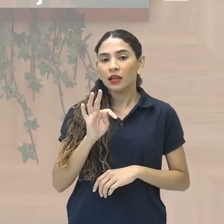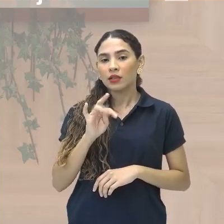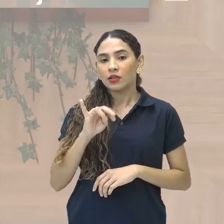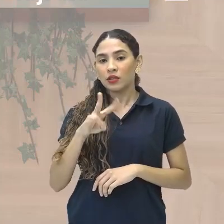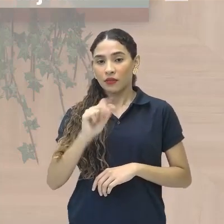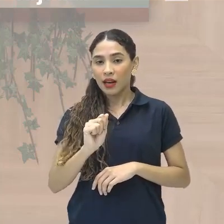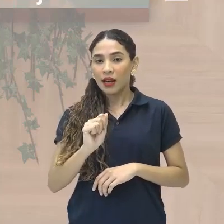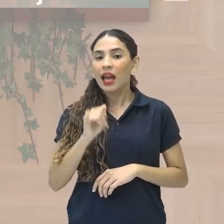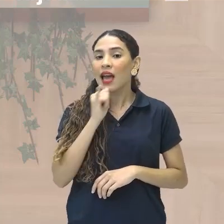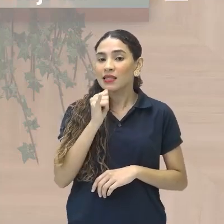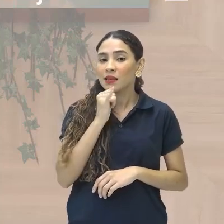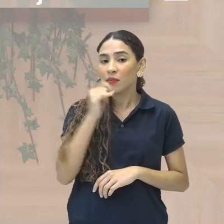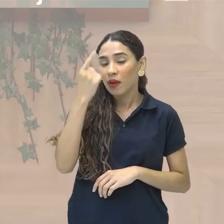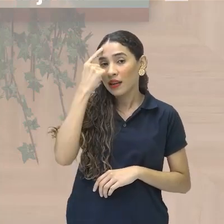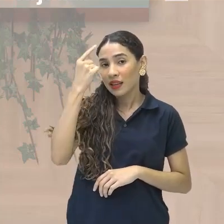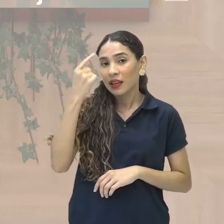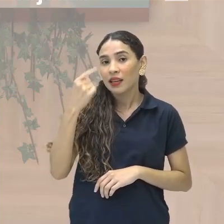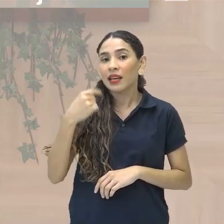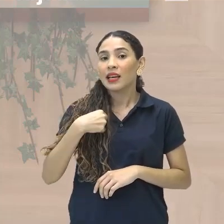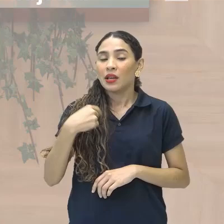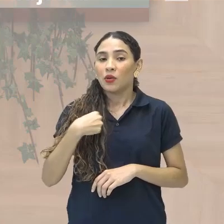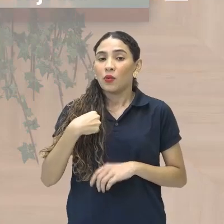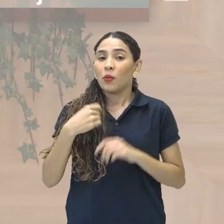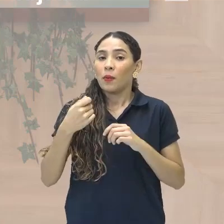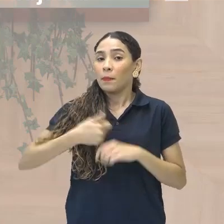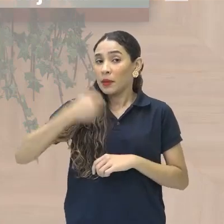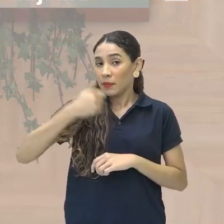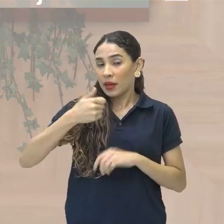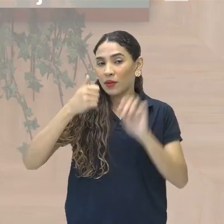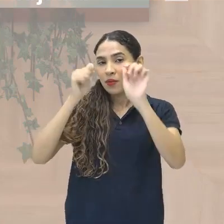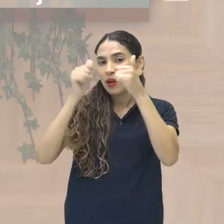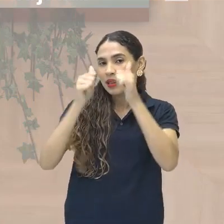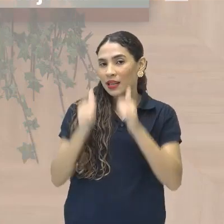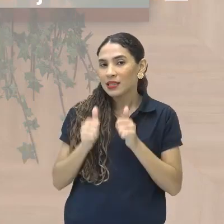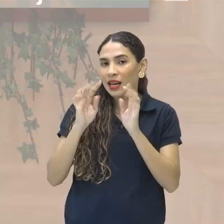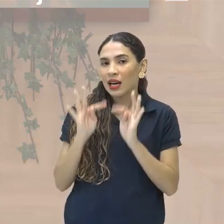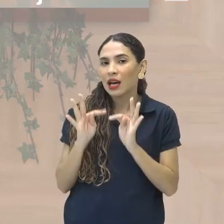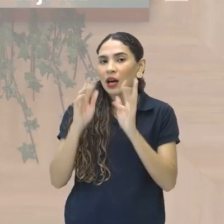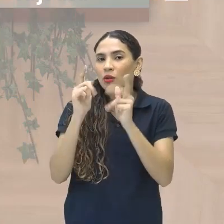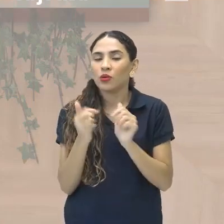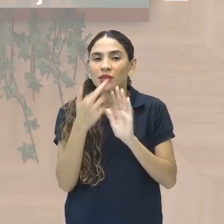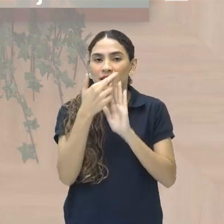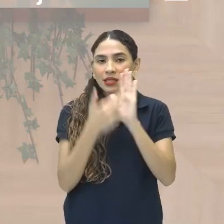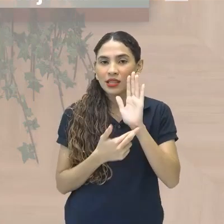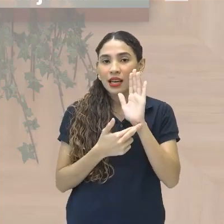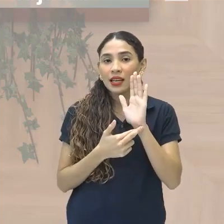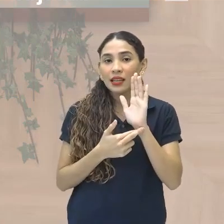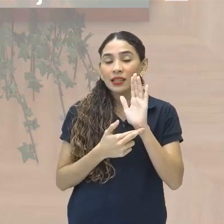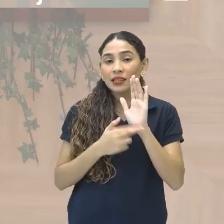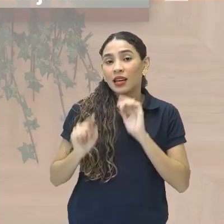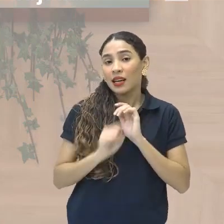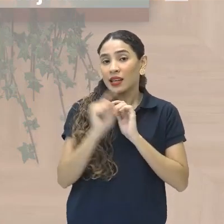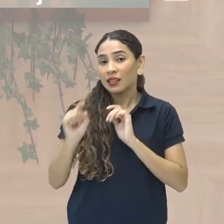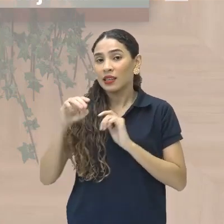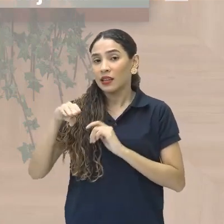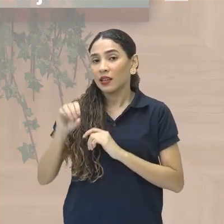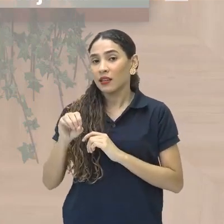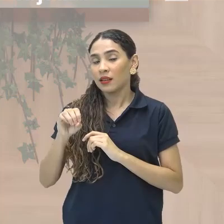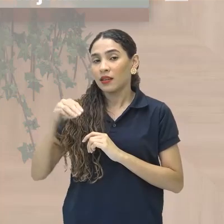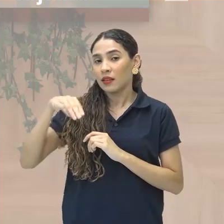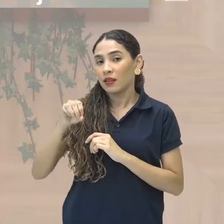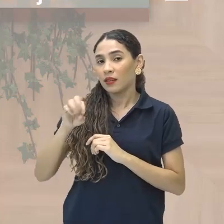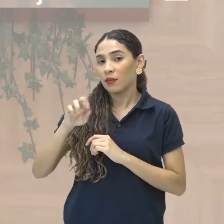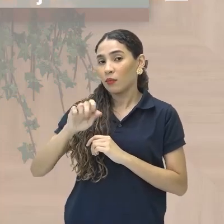tá bom? Ela traz a ideia o quê? De eu vou analisar todos esses princípios. Enquanto que a moral não, ela já